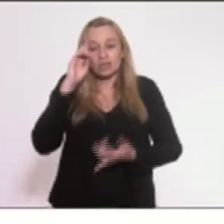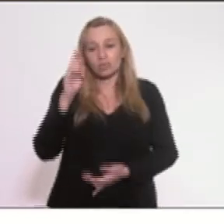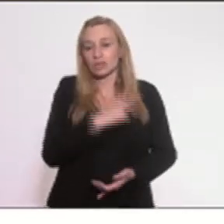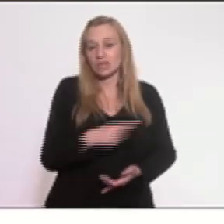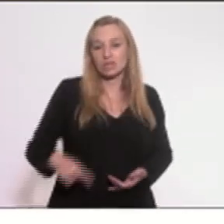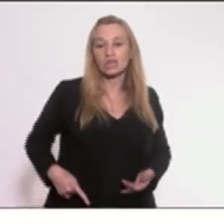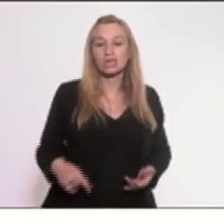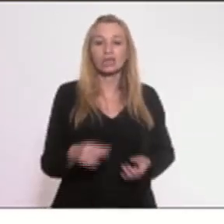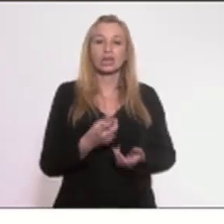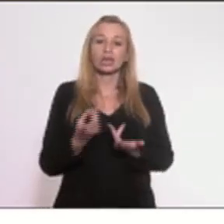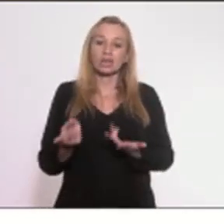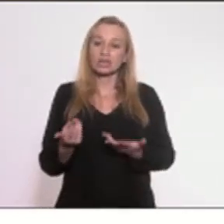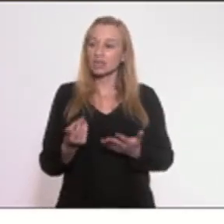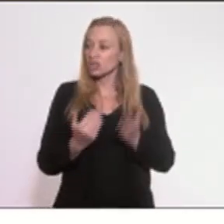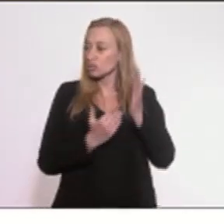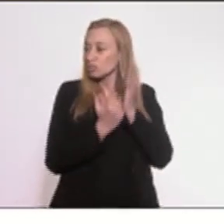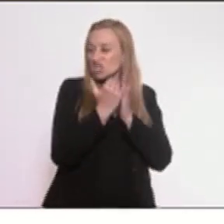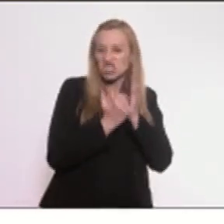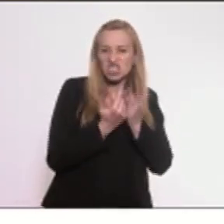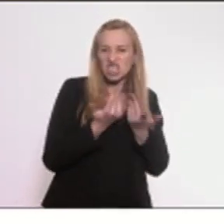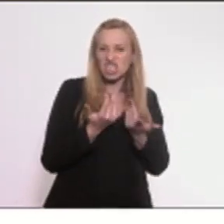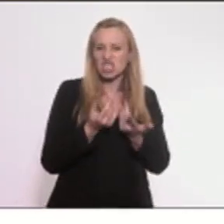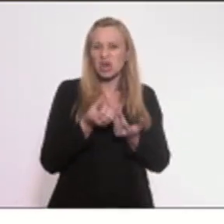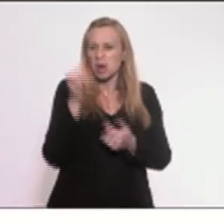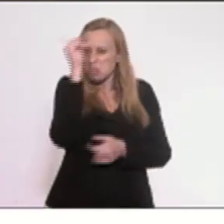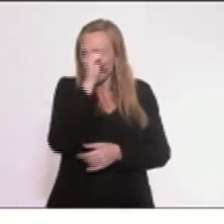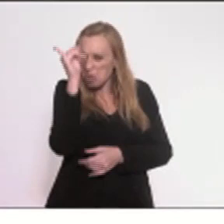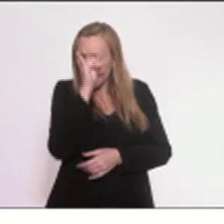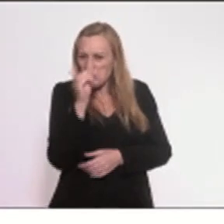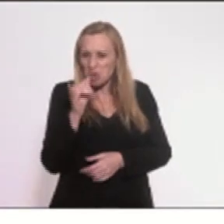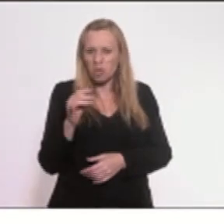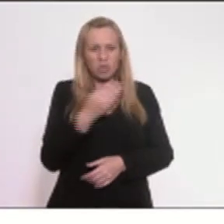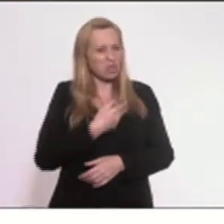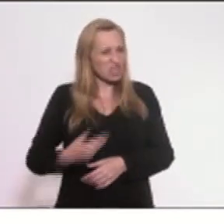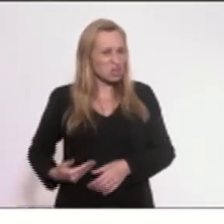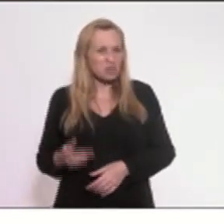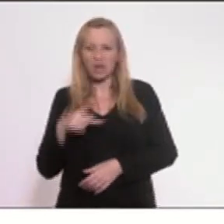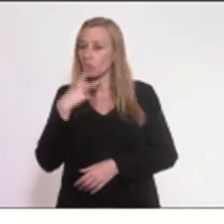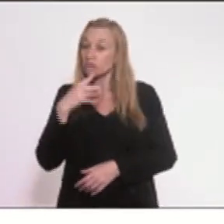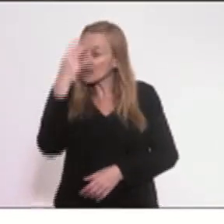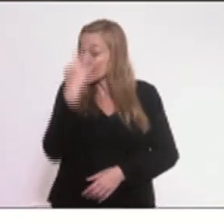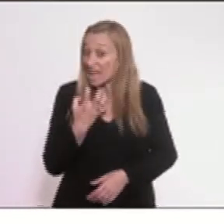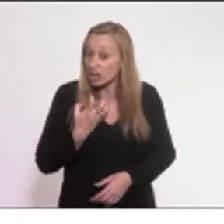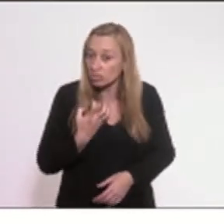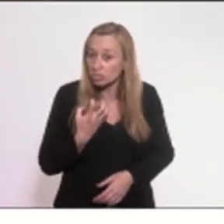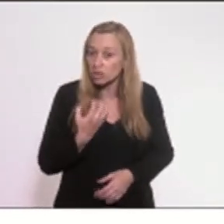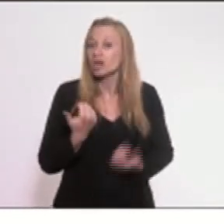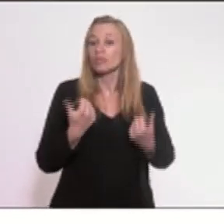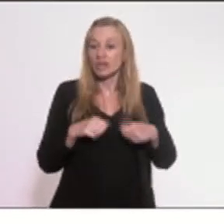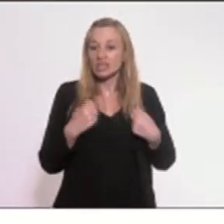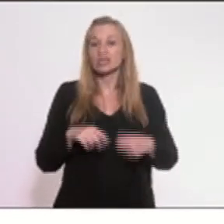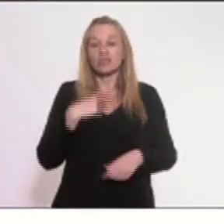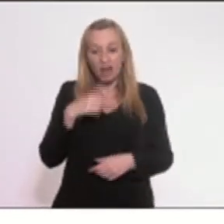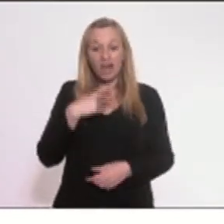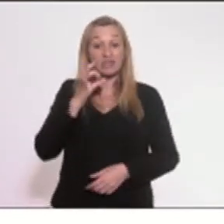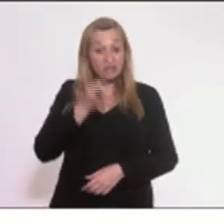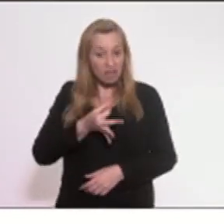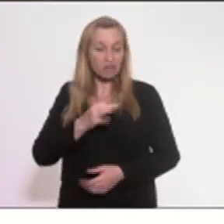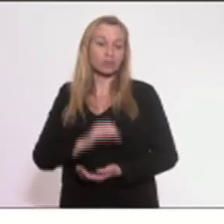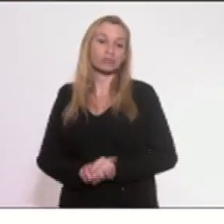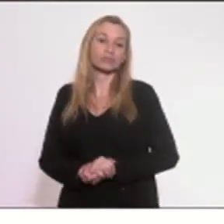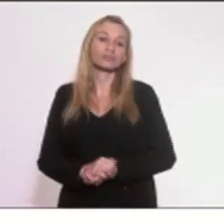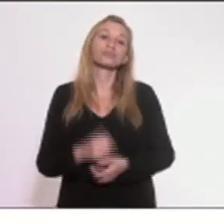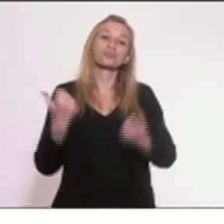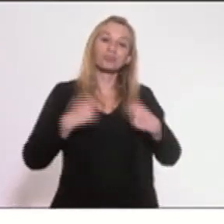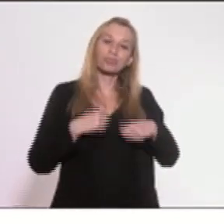situação, essas medidas não são bobagenzinhas, como o governador colocou, são medidas sérias que têm que ser tratadas como tal. A gente